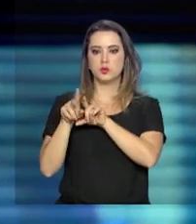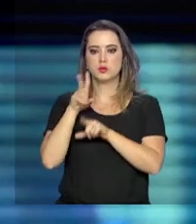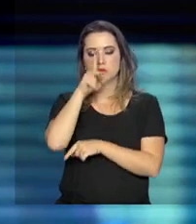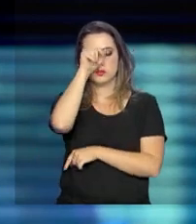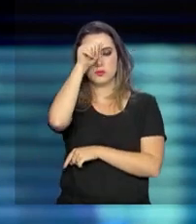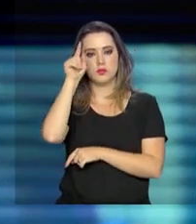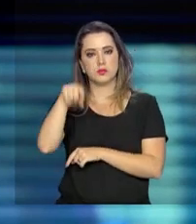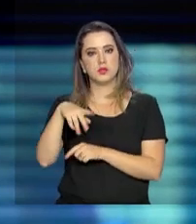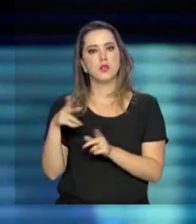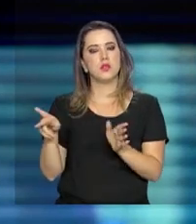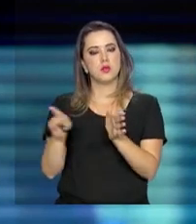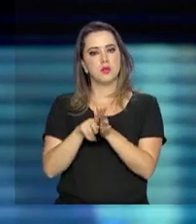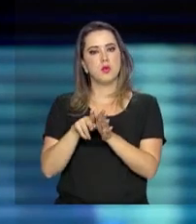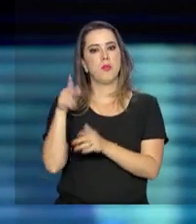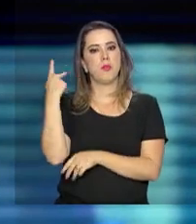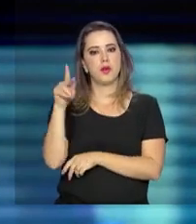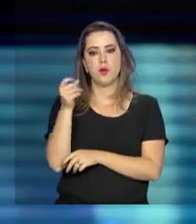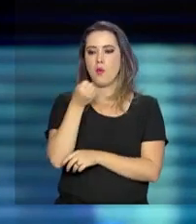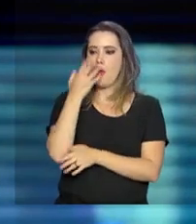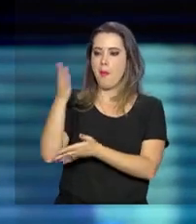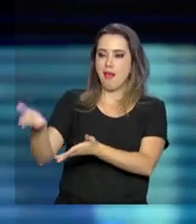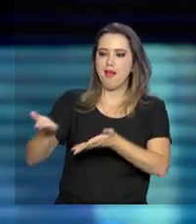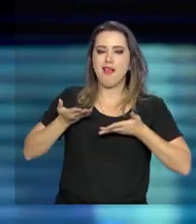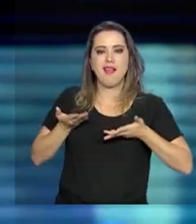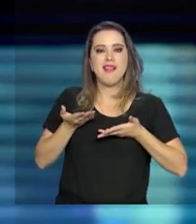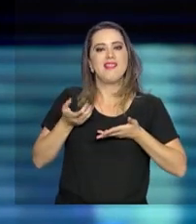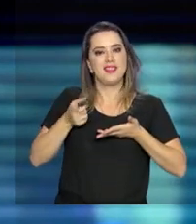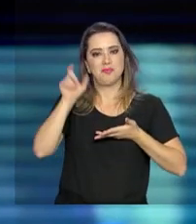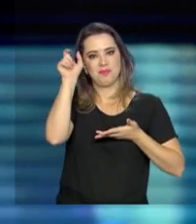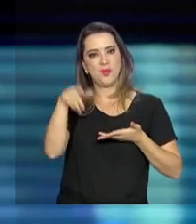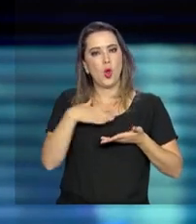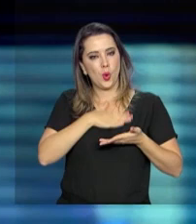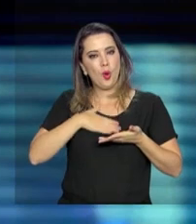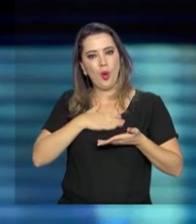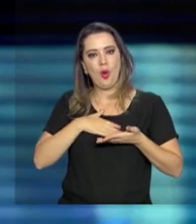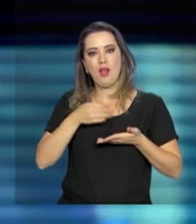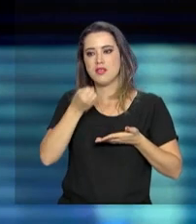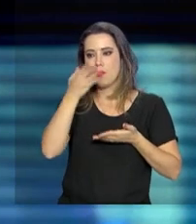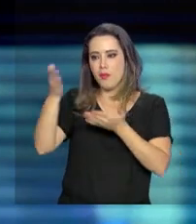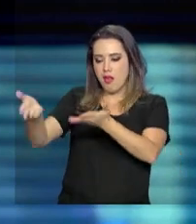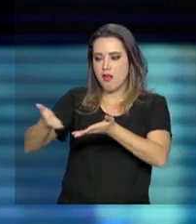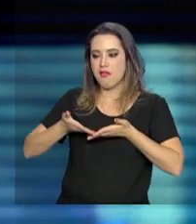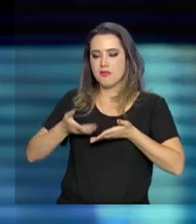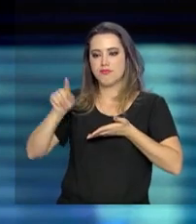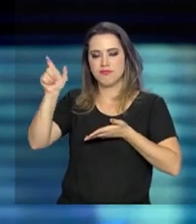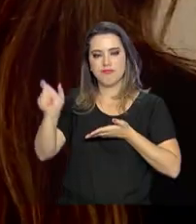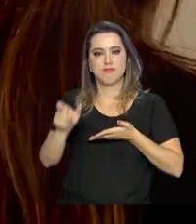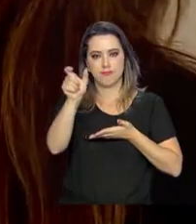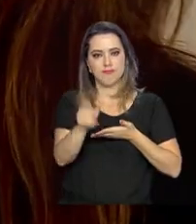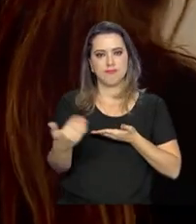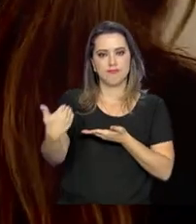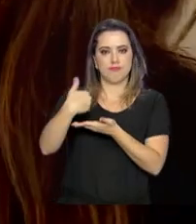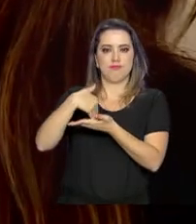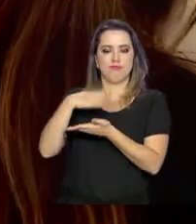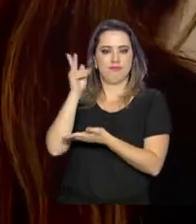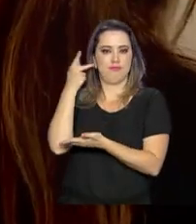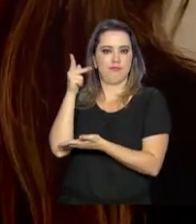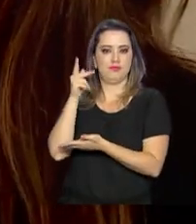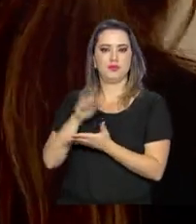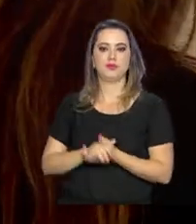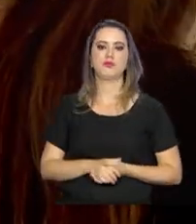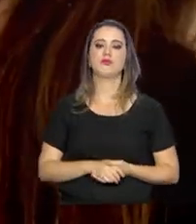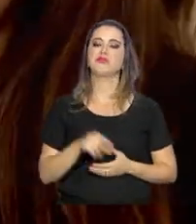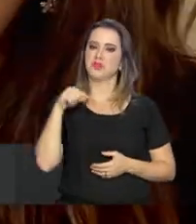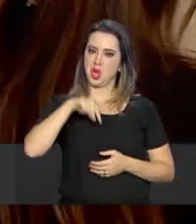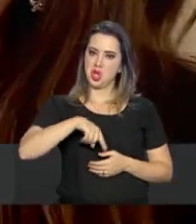diria. Pois o Paraguai é um povo muito acolhedor também, muito hospitaleiro. E isso facilita bastante. Eu fui muito bem